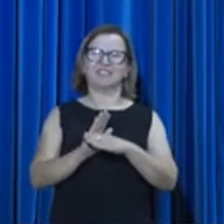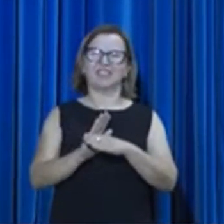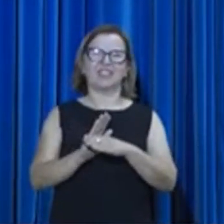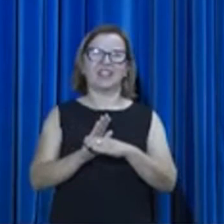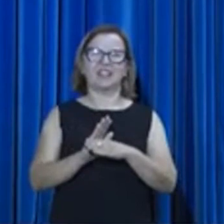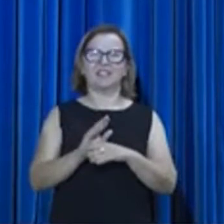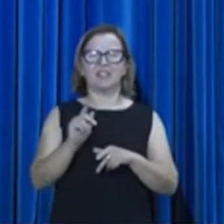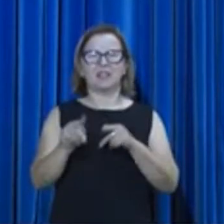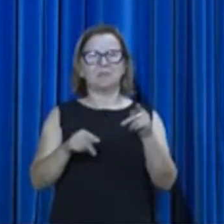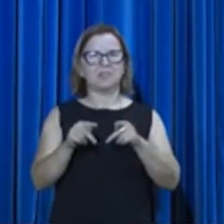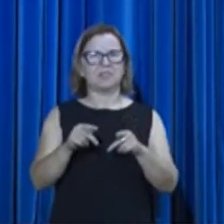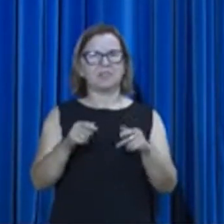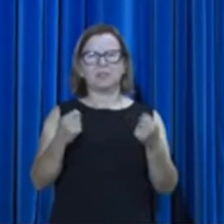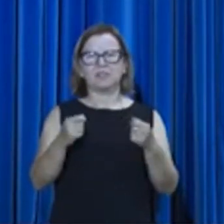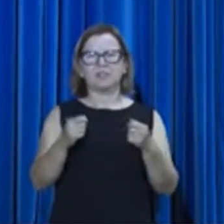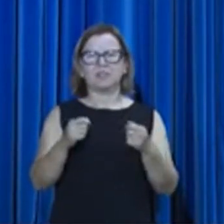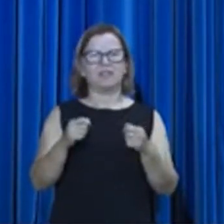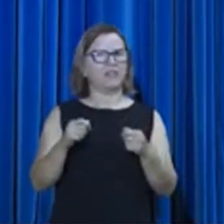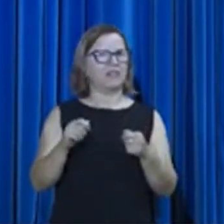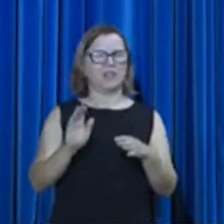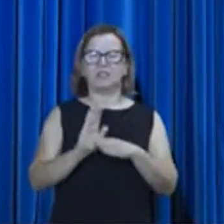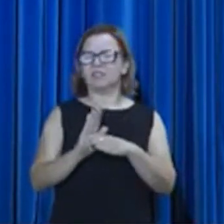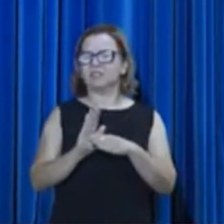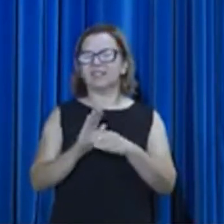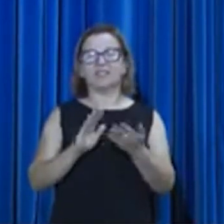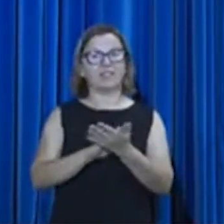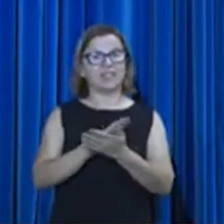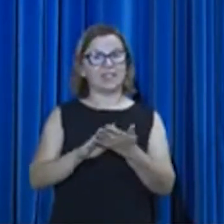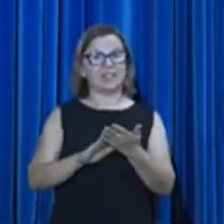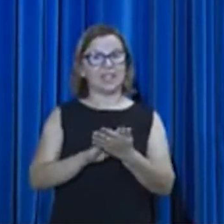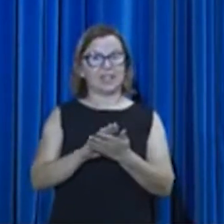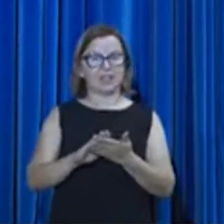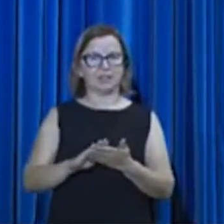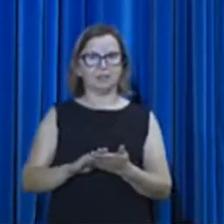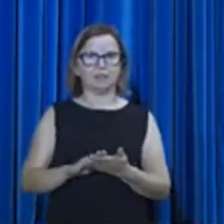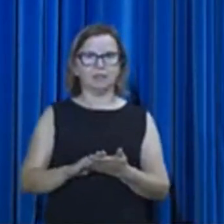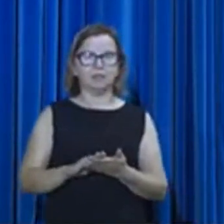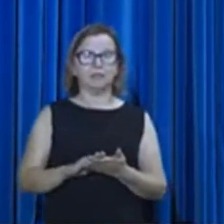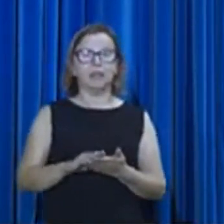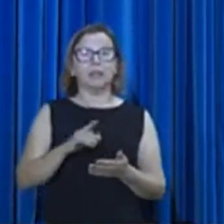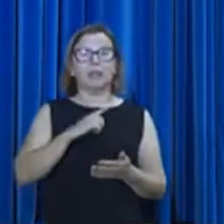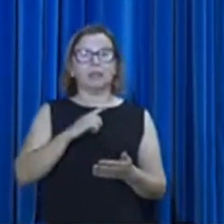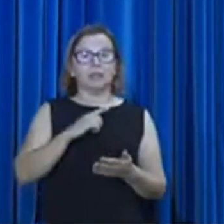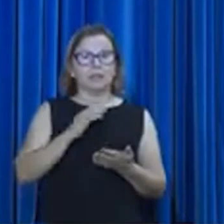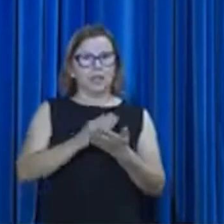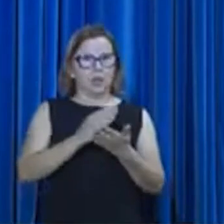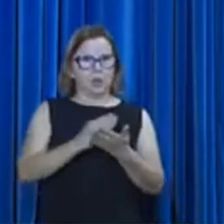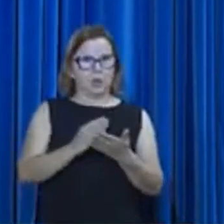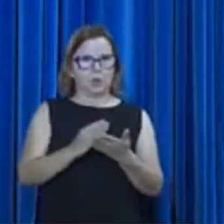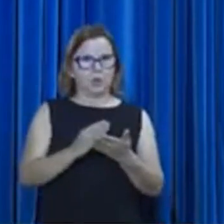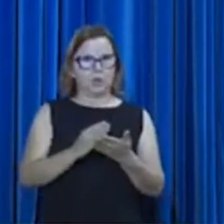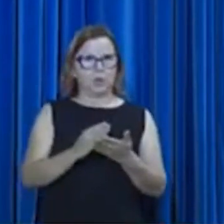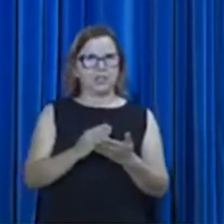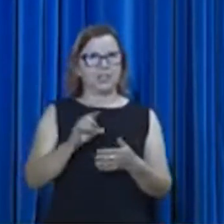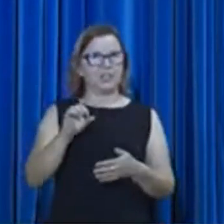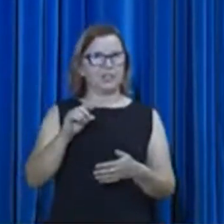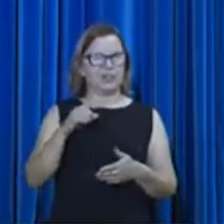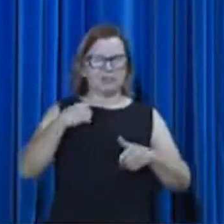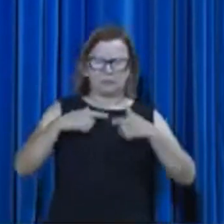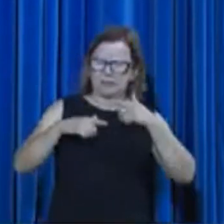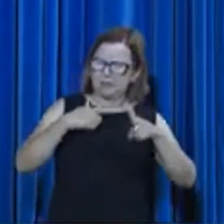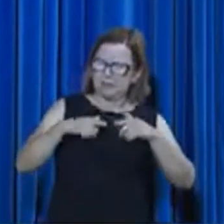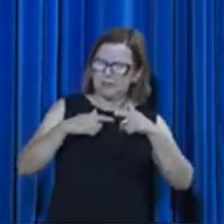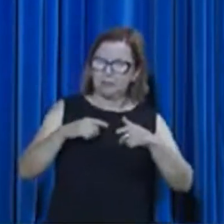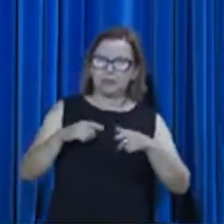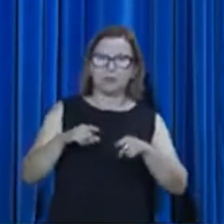temos as pessoas colocando toda sua energia no trabalho, outras vivem de maneira preguiçosa. E a